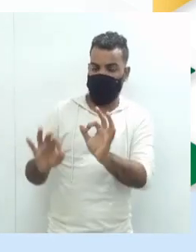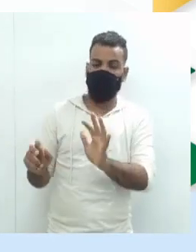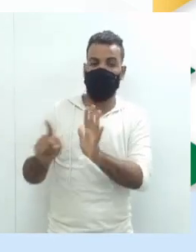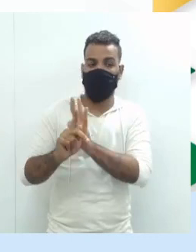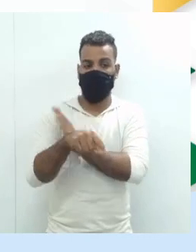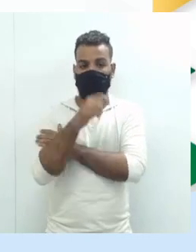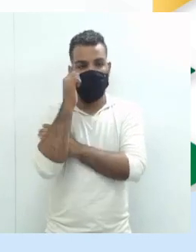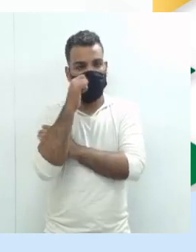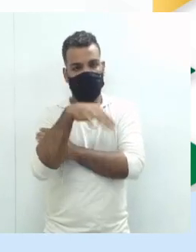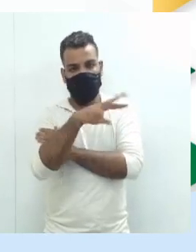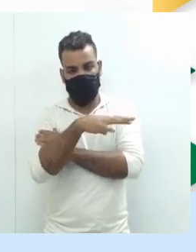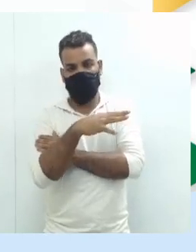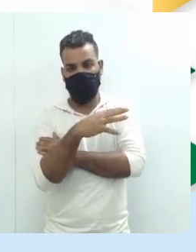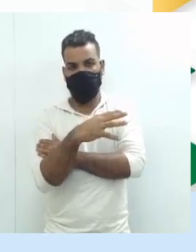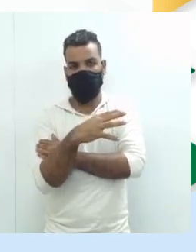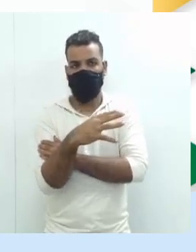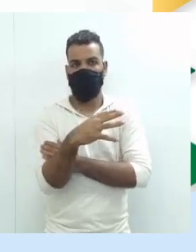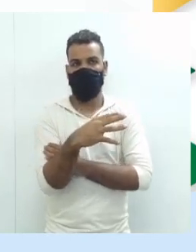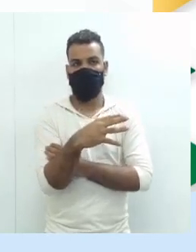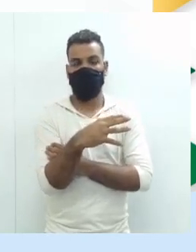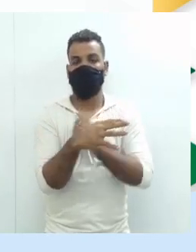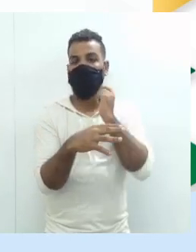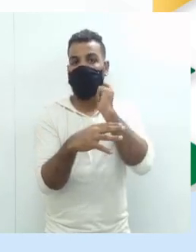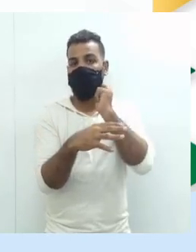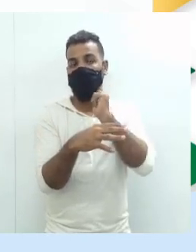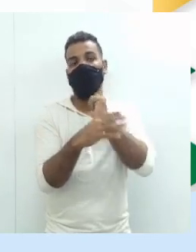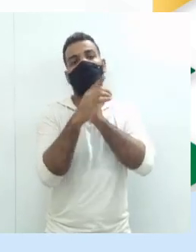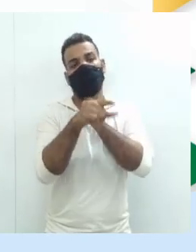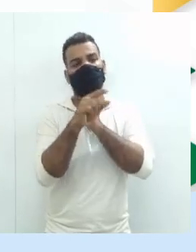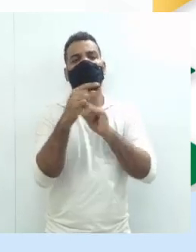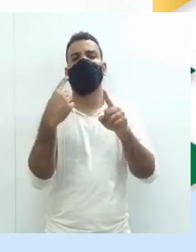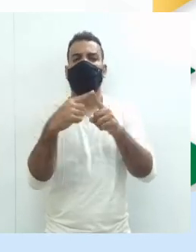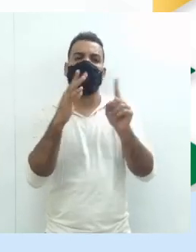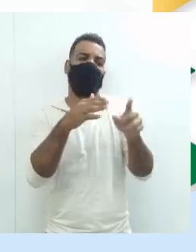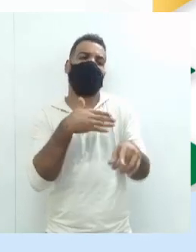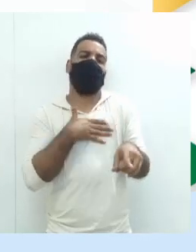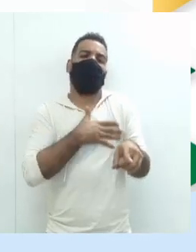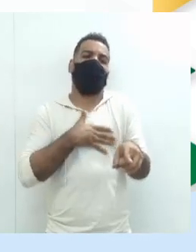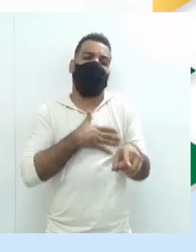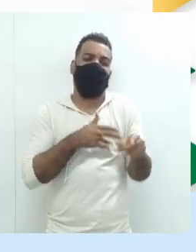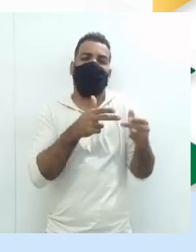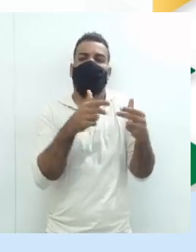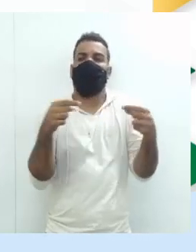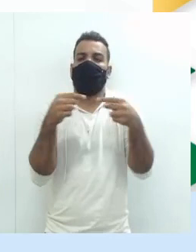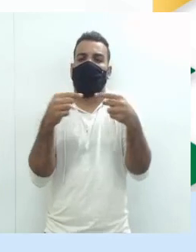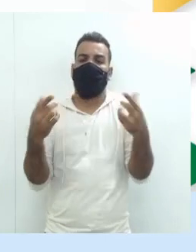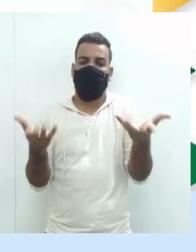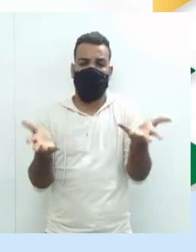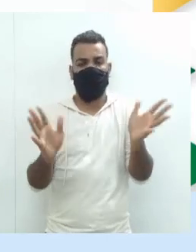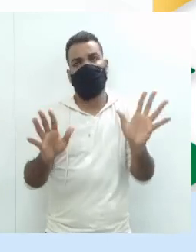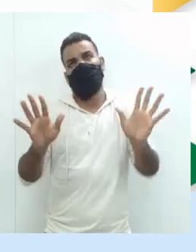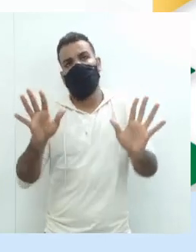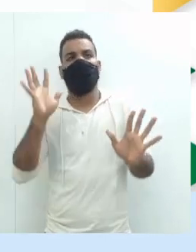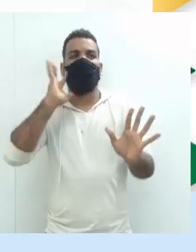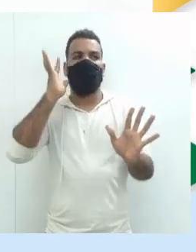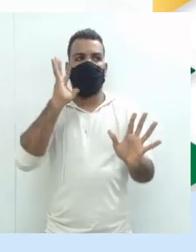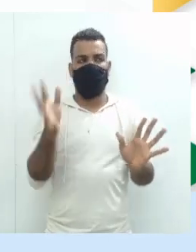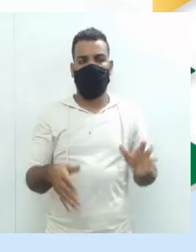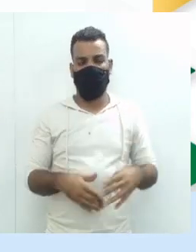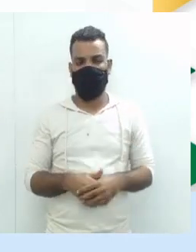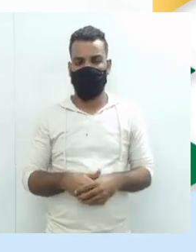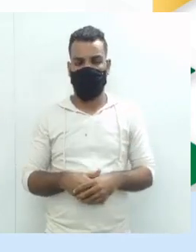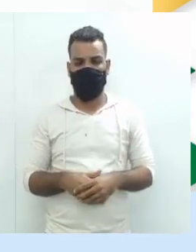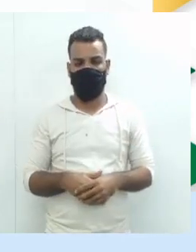voltada para esse público, né? Porque esse público tem um estereótipo que gosta de consumir tal tipo de produto. Outro tipo